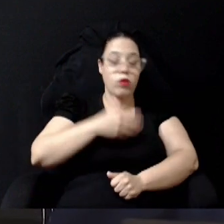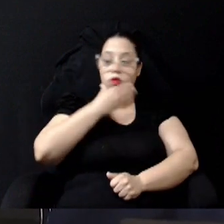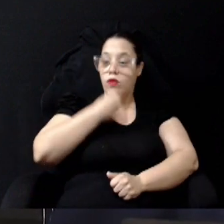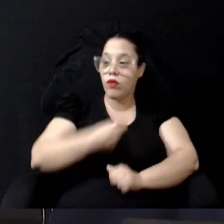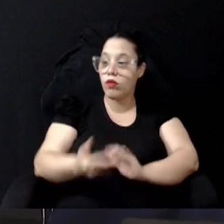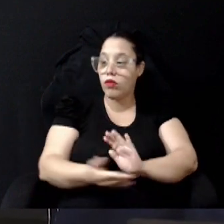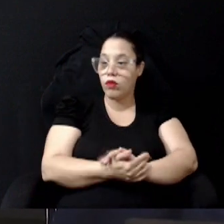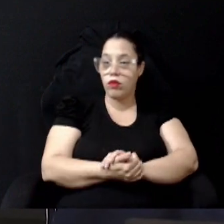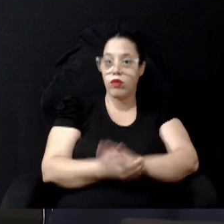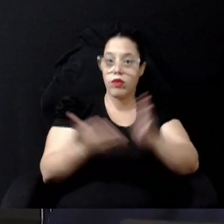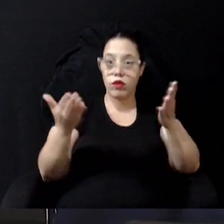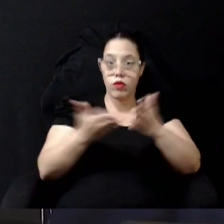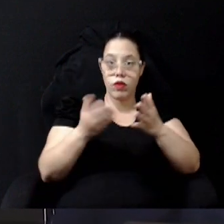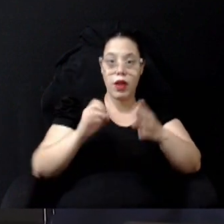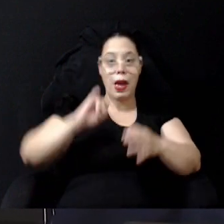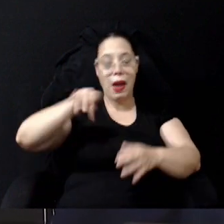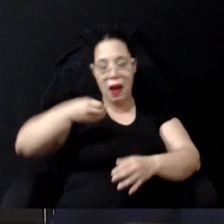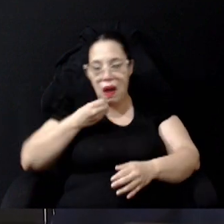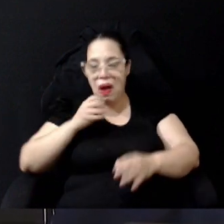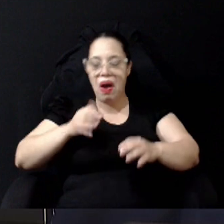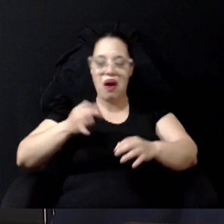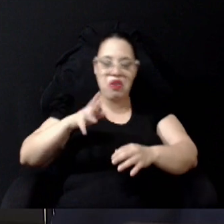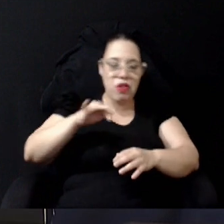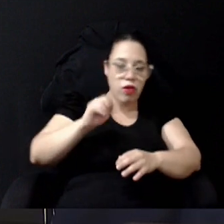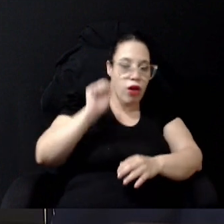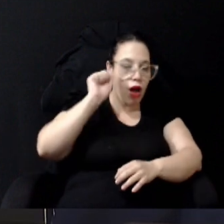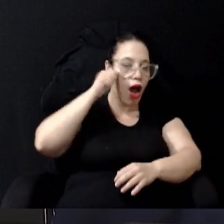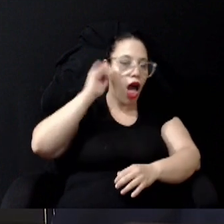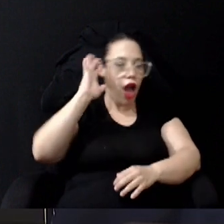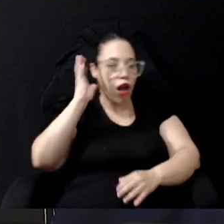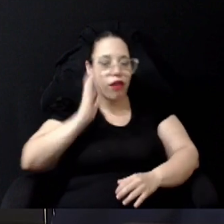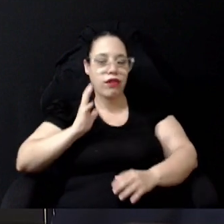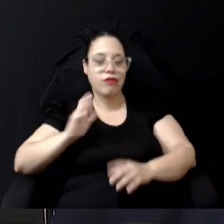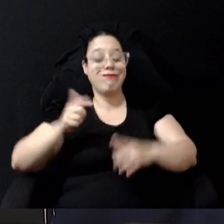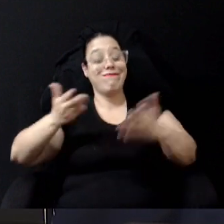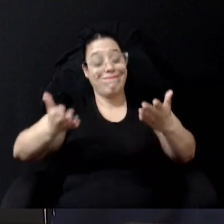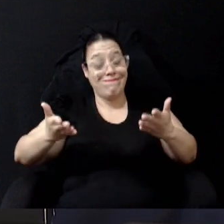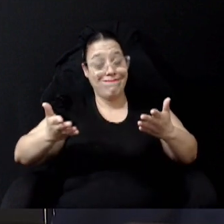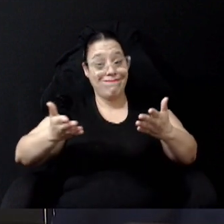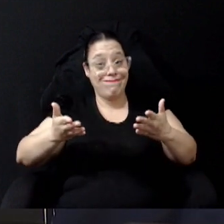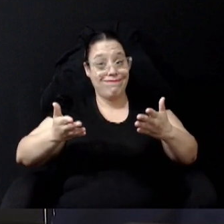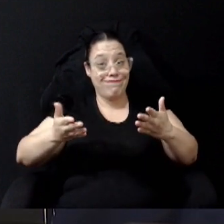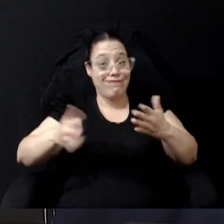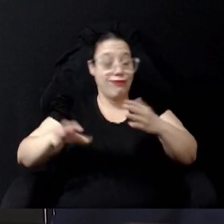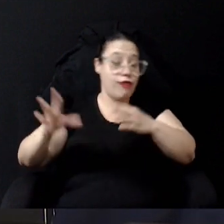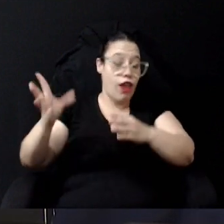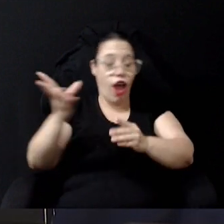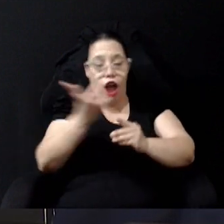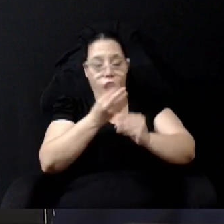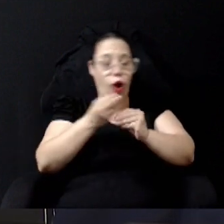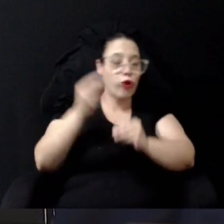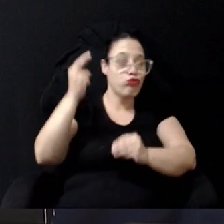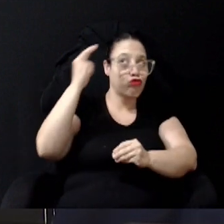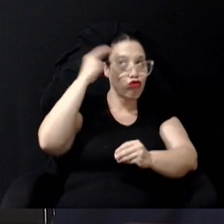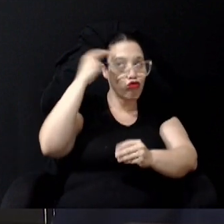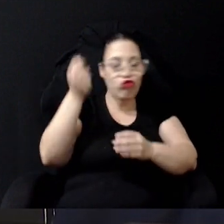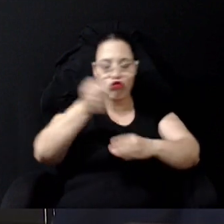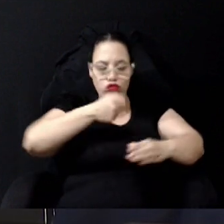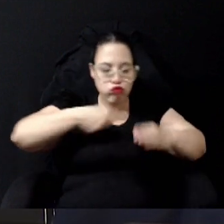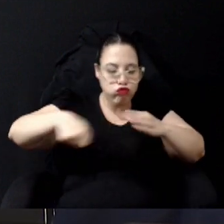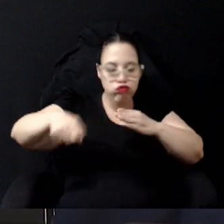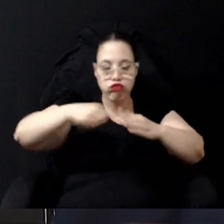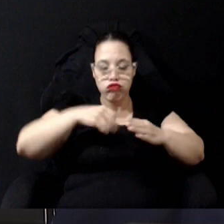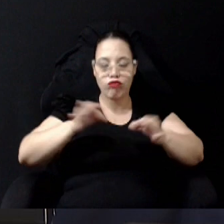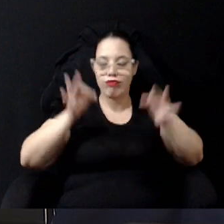Agora aproveitem a feira Afromix aí, a arte, a cultura, a culinária aqui exposta, e